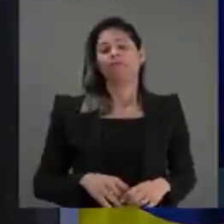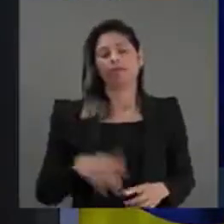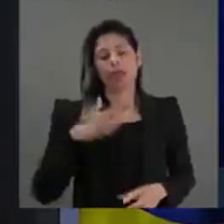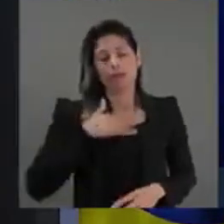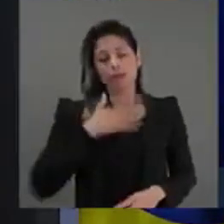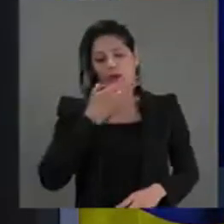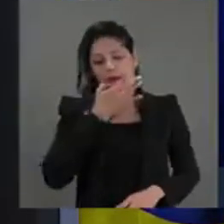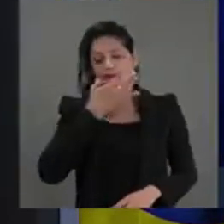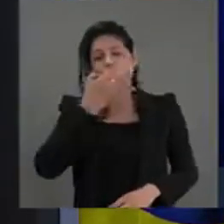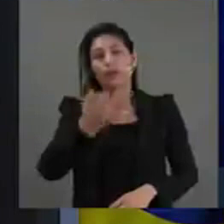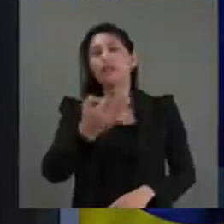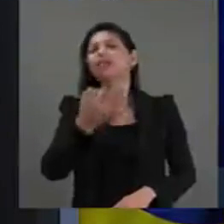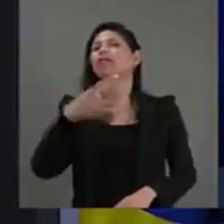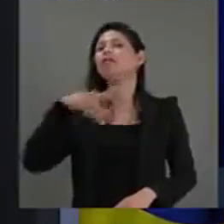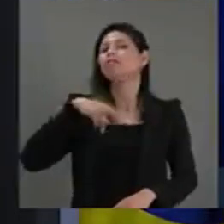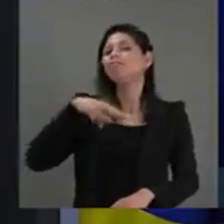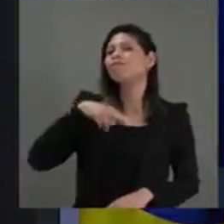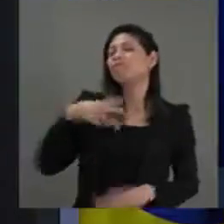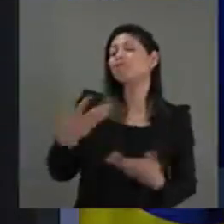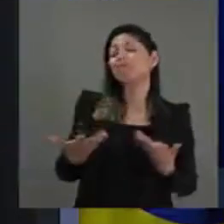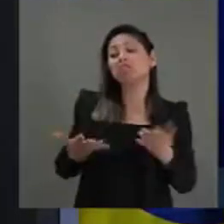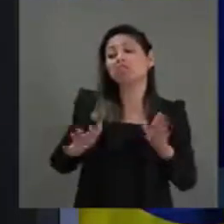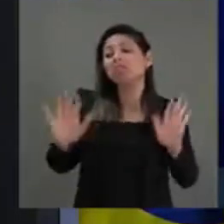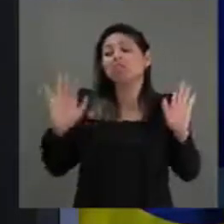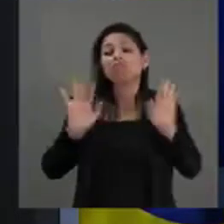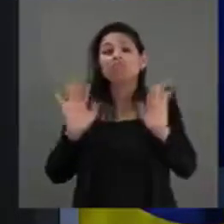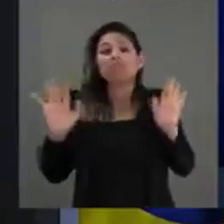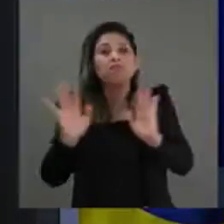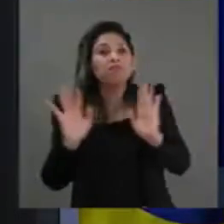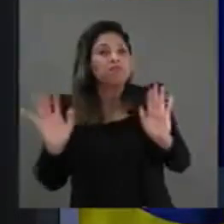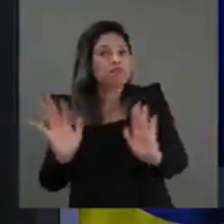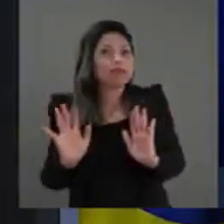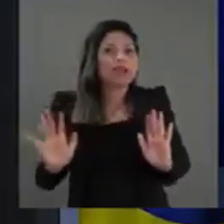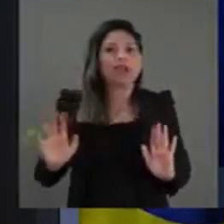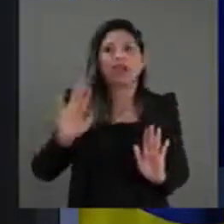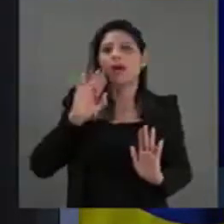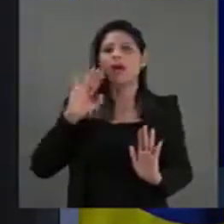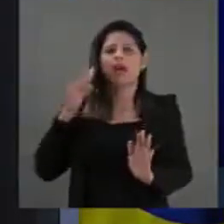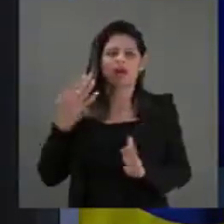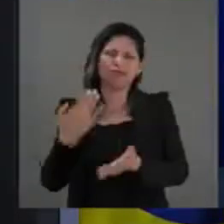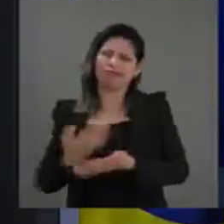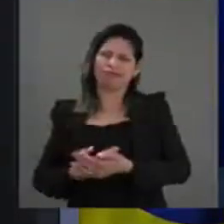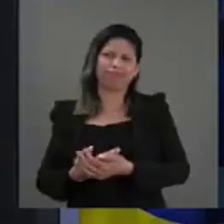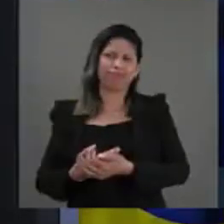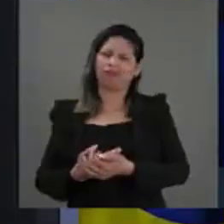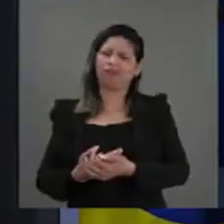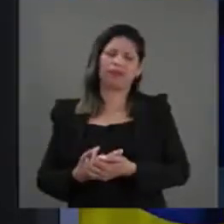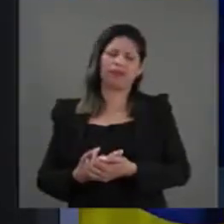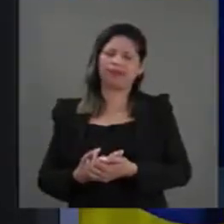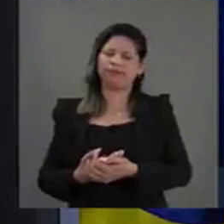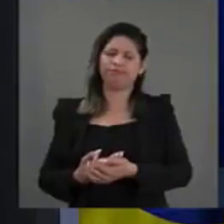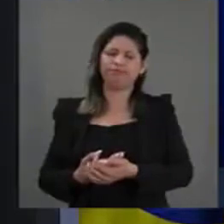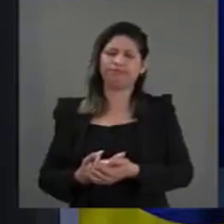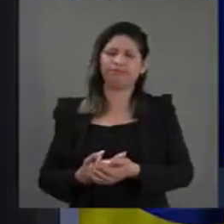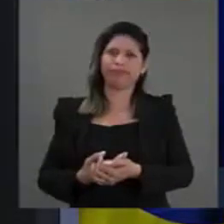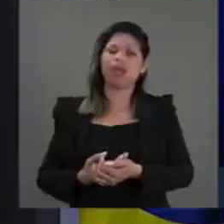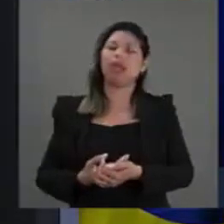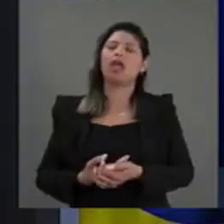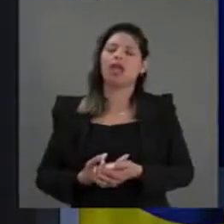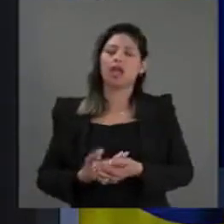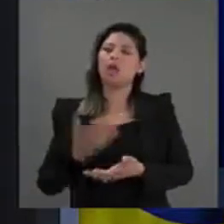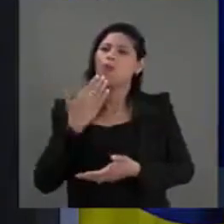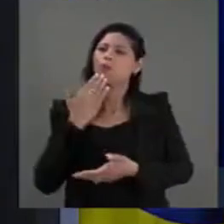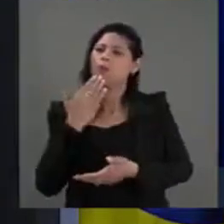particularmente, não quero absolutamente acreditar, né, sem uma análise. Temos